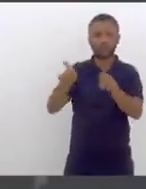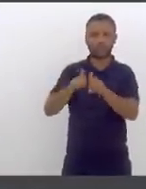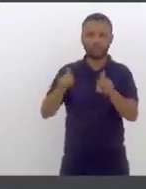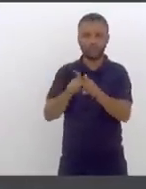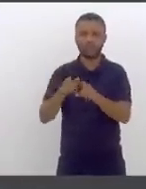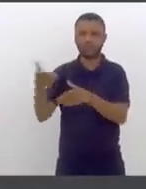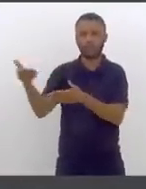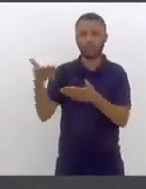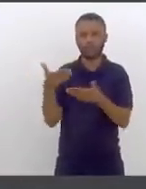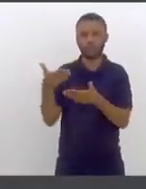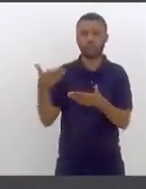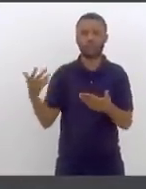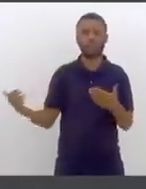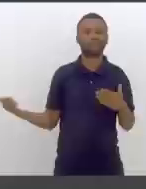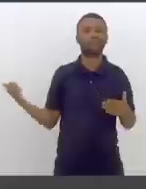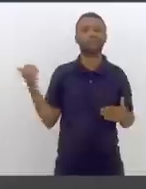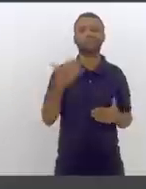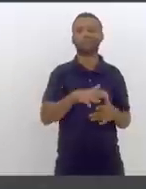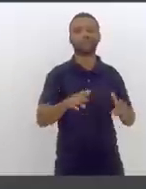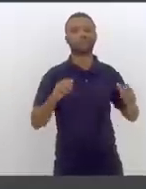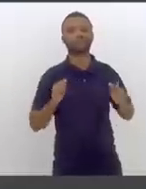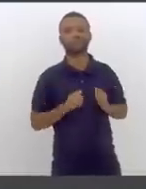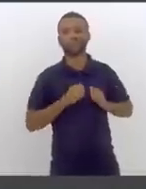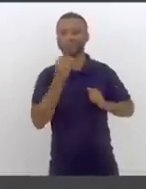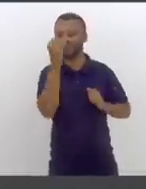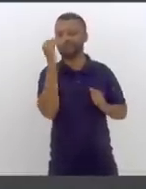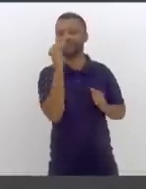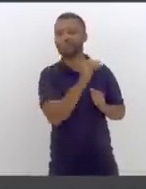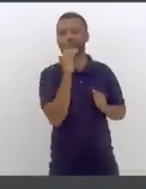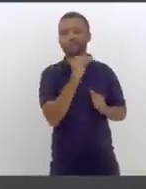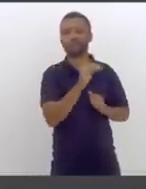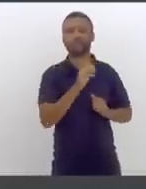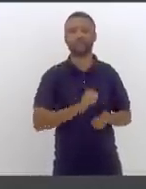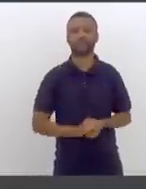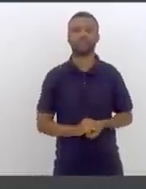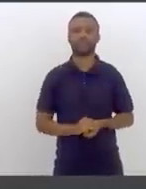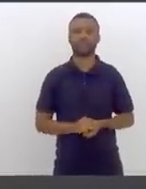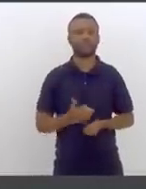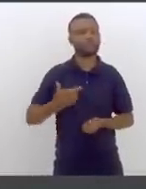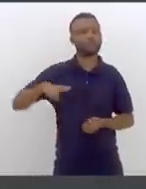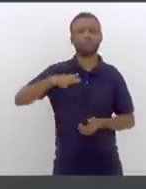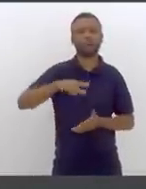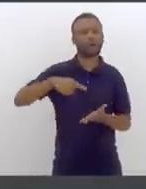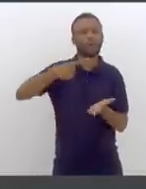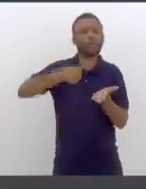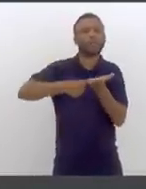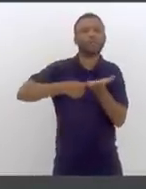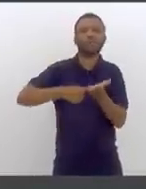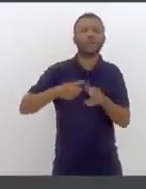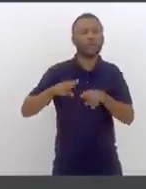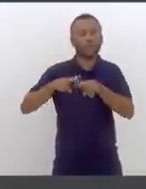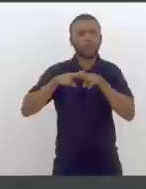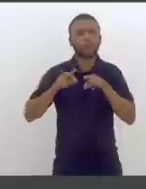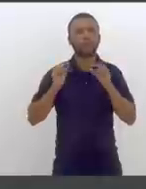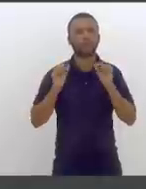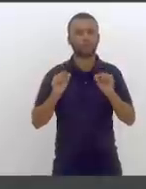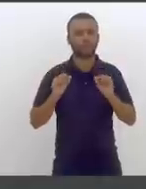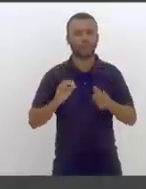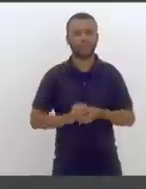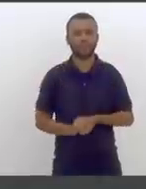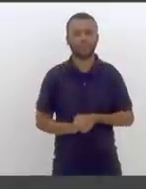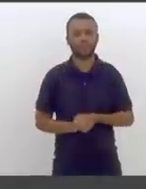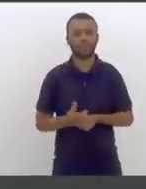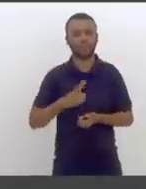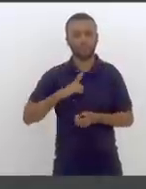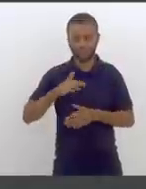convidados não levaram a sério não levar tanto é que é o seguinte eu quando